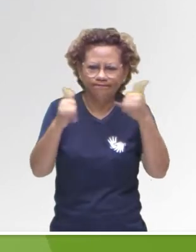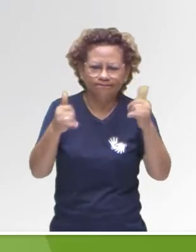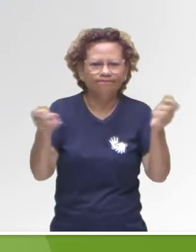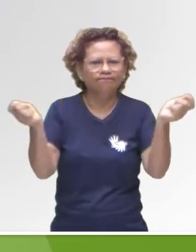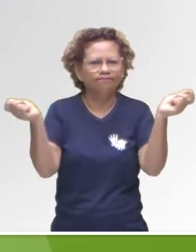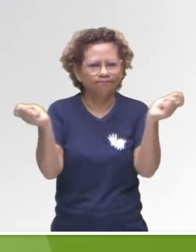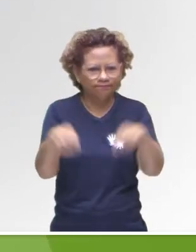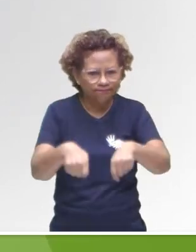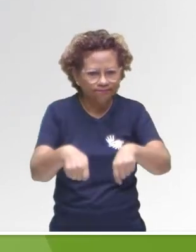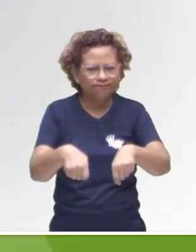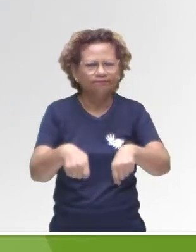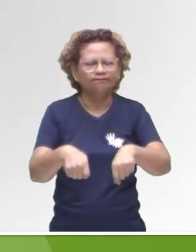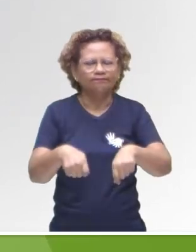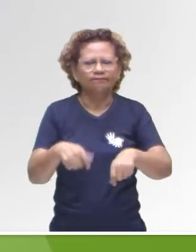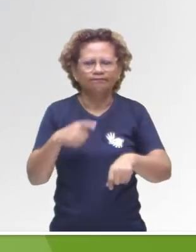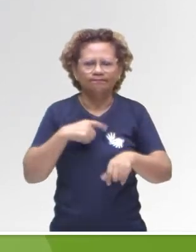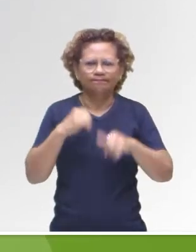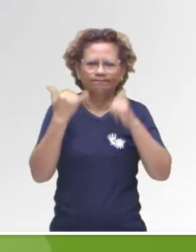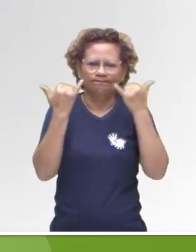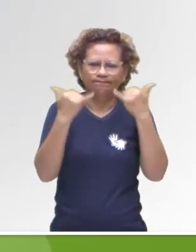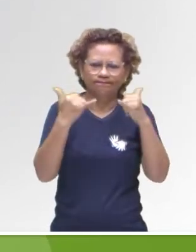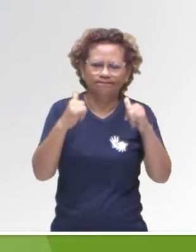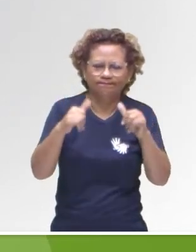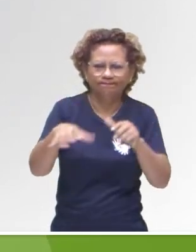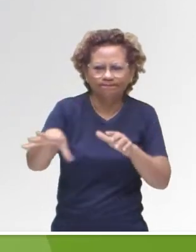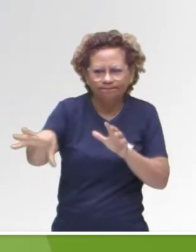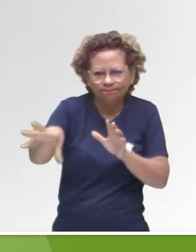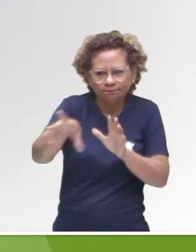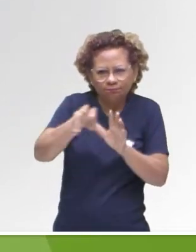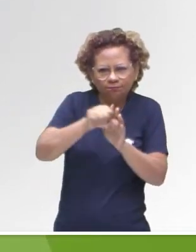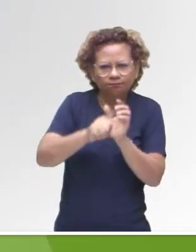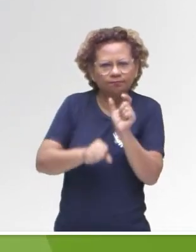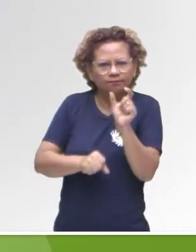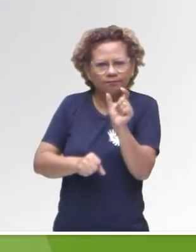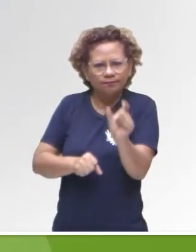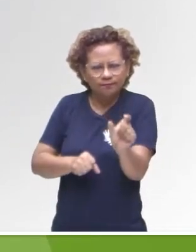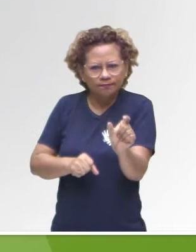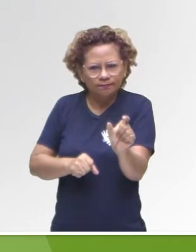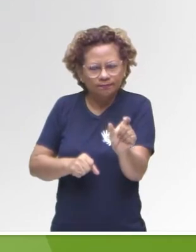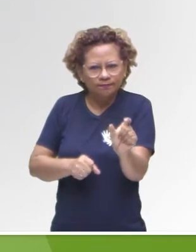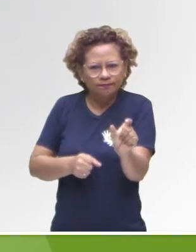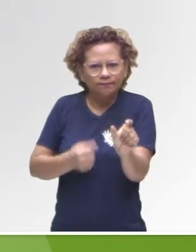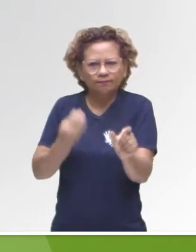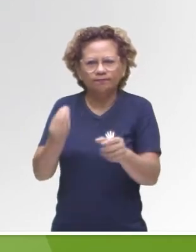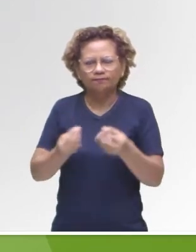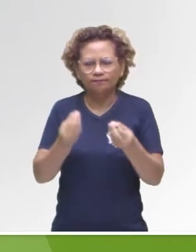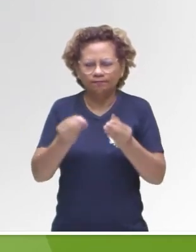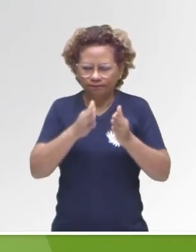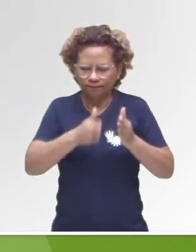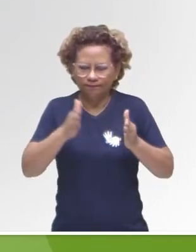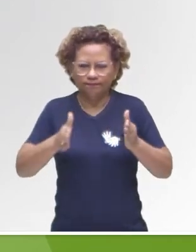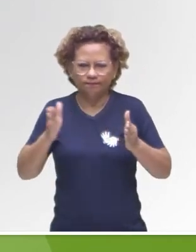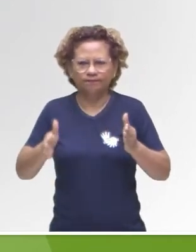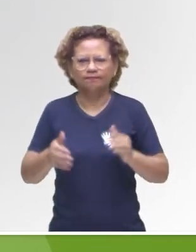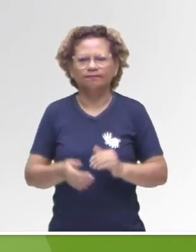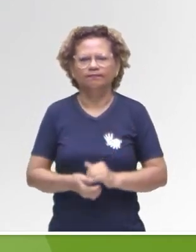eletrostática. Associação de capacitores em série. Características e aplicações.